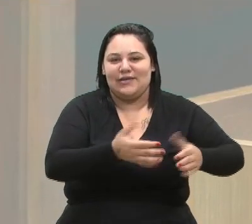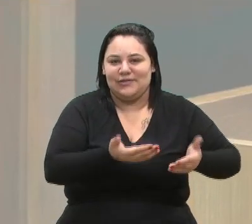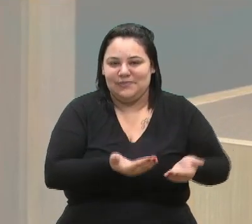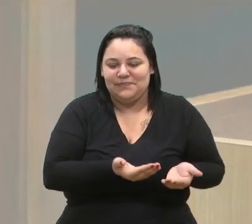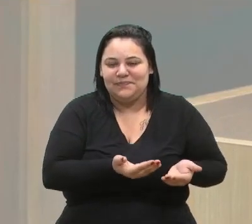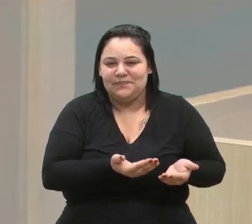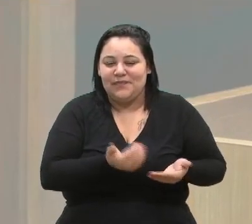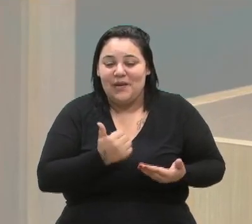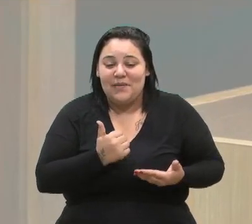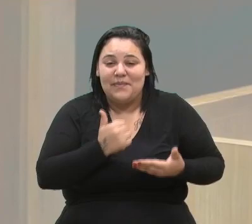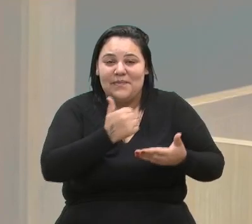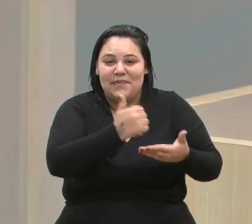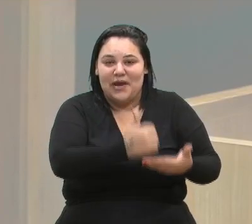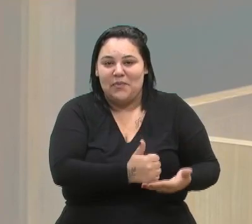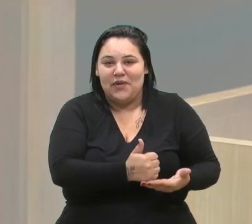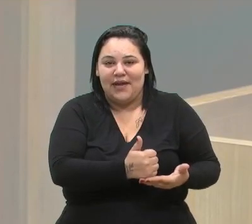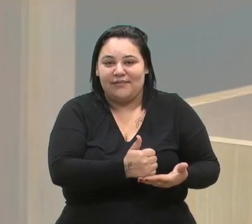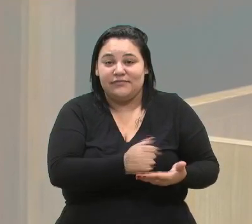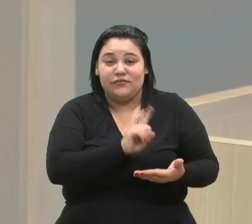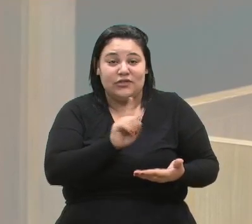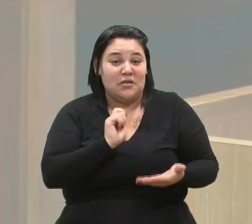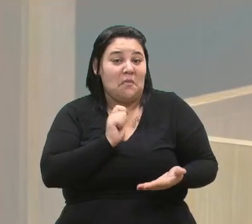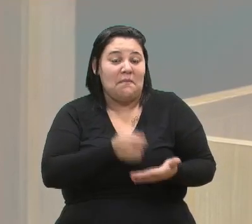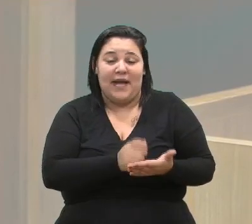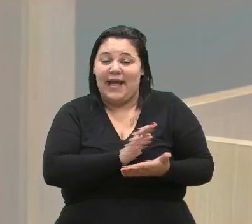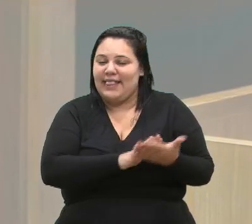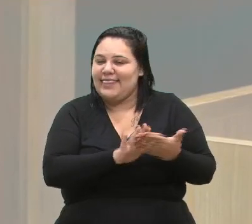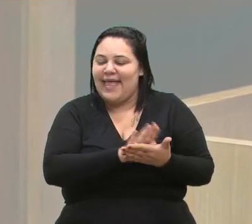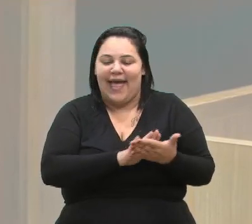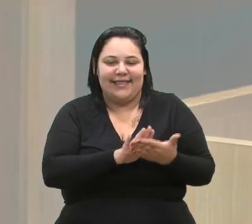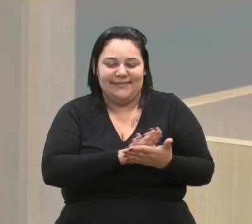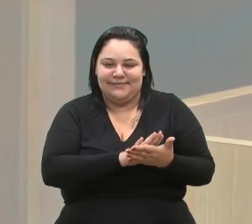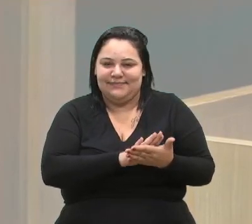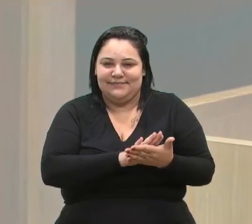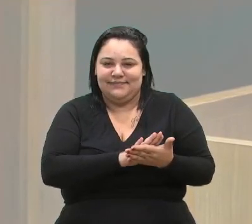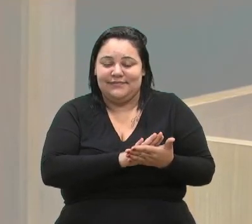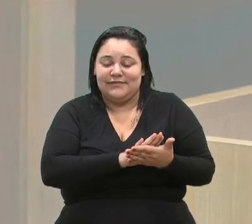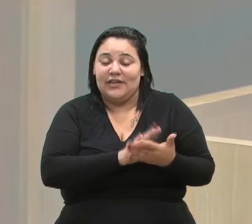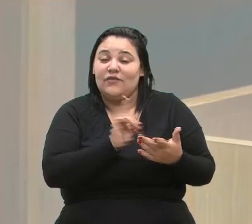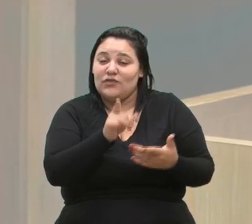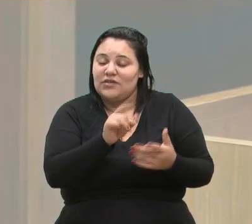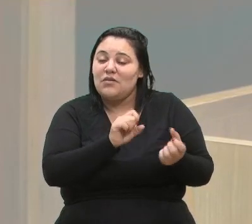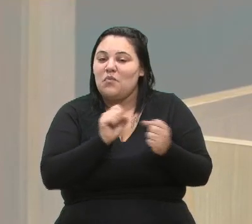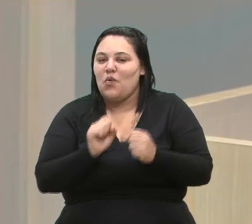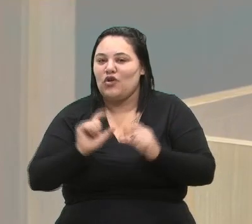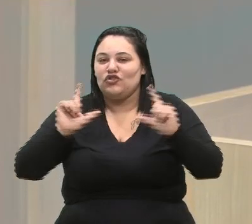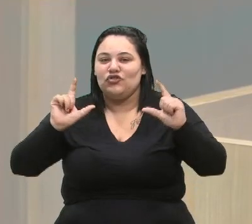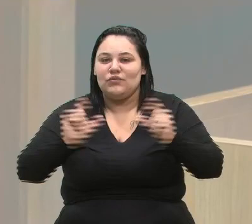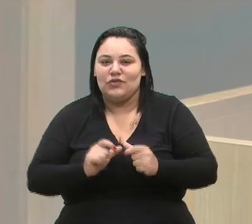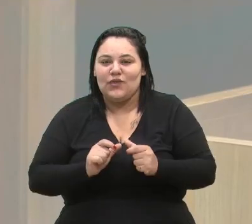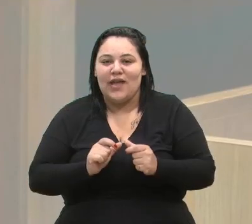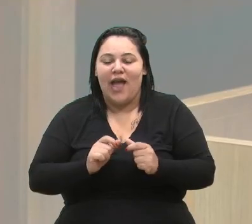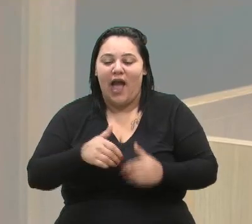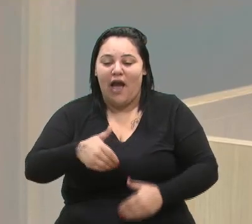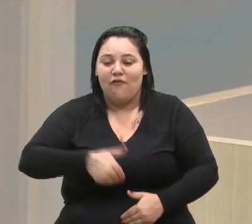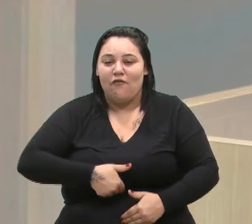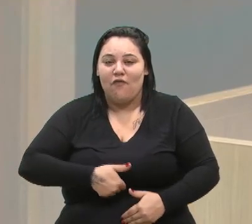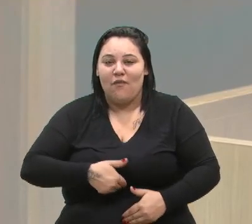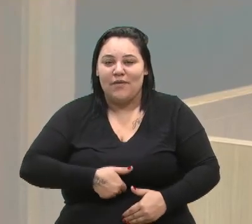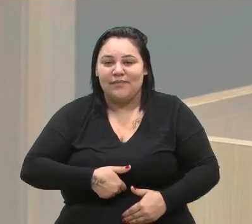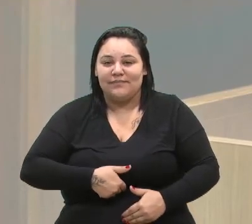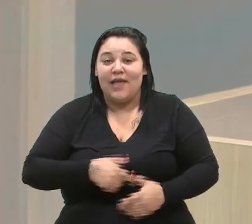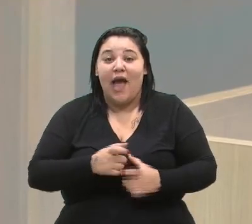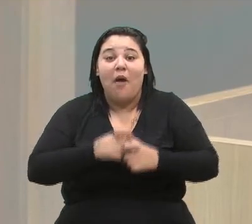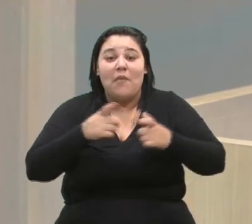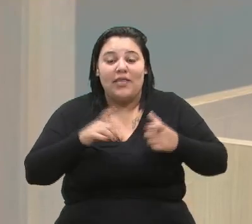sua contribuição, sem desembolsar nada a mais, podemos reduzir a fome, aumentar a segurança e melhorar a educação e saúde das